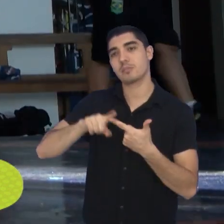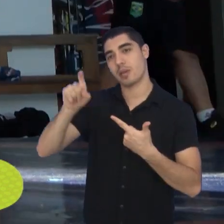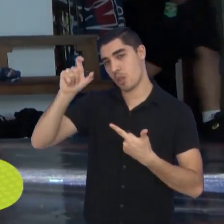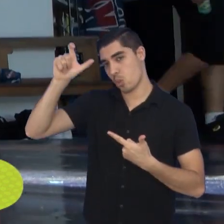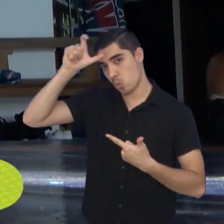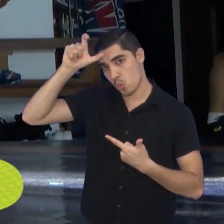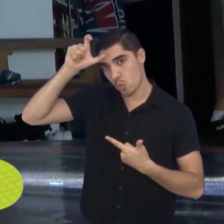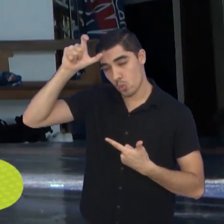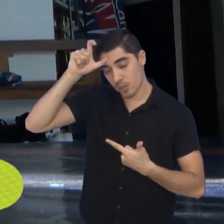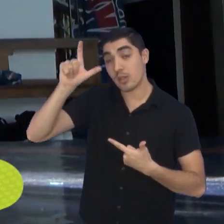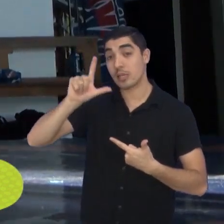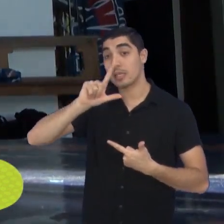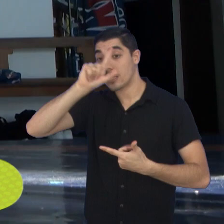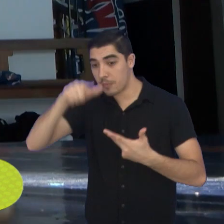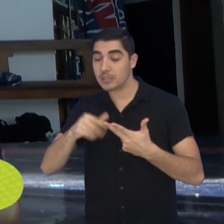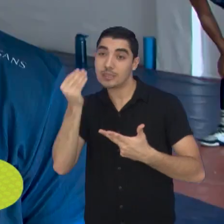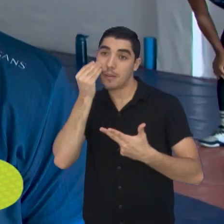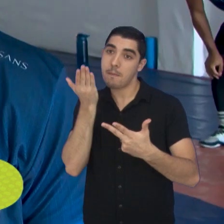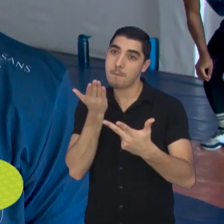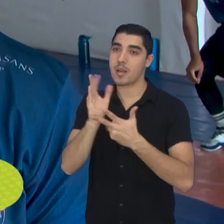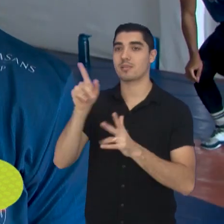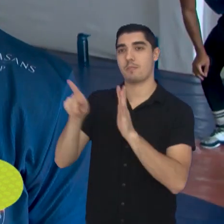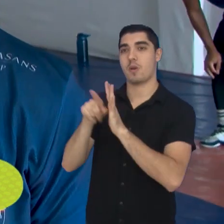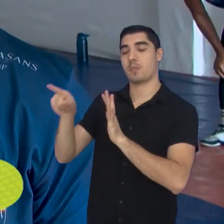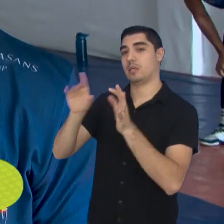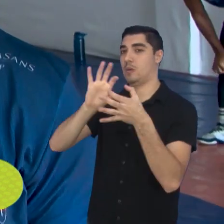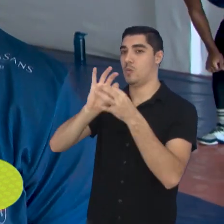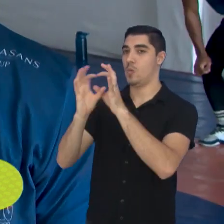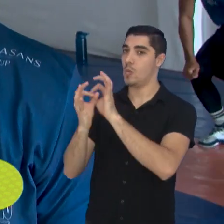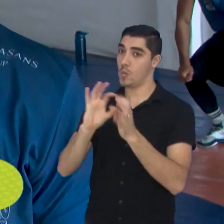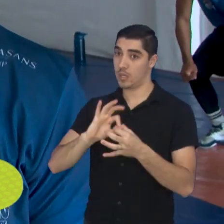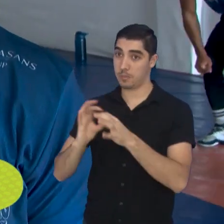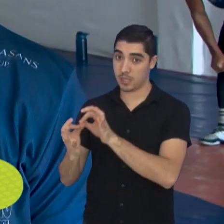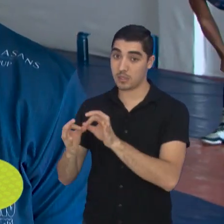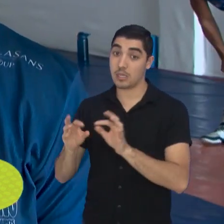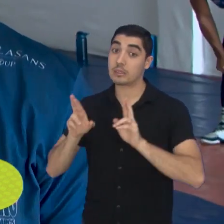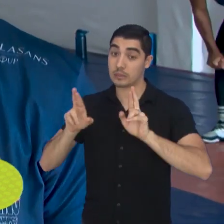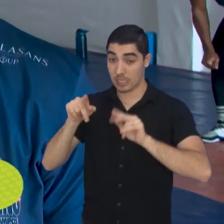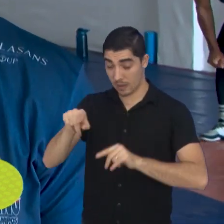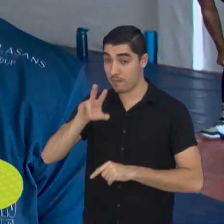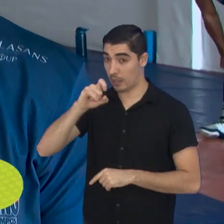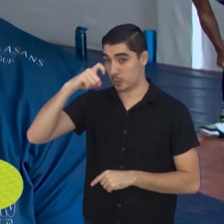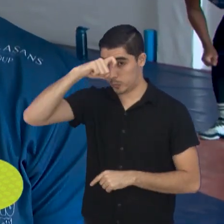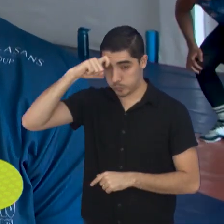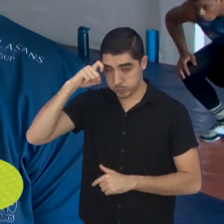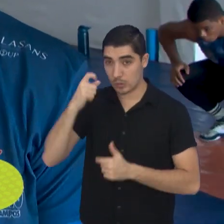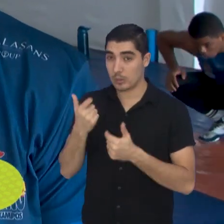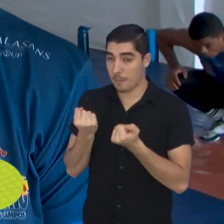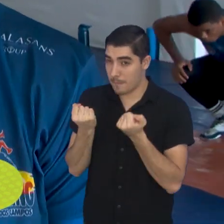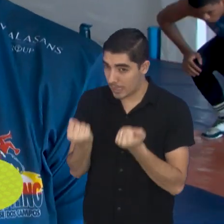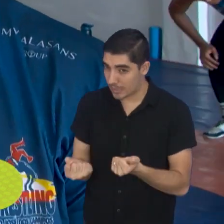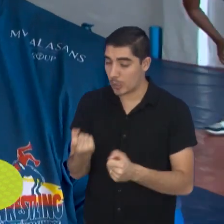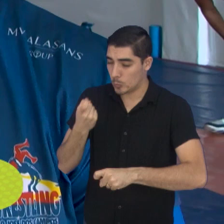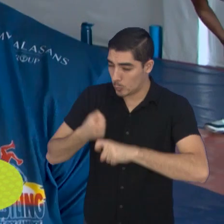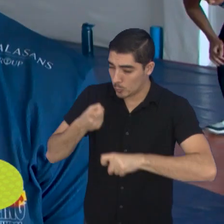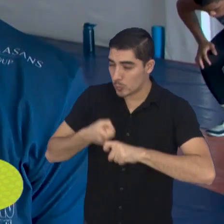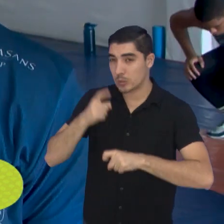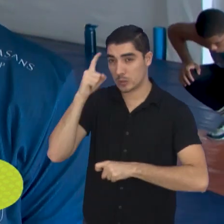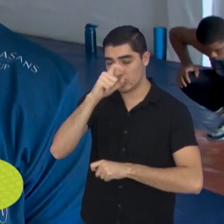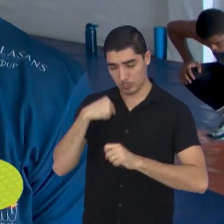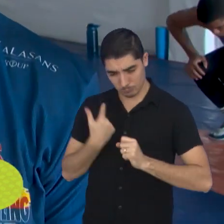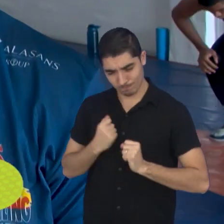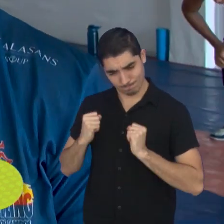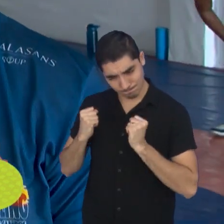já competir lá por essa vaga olímpica. Então, acredito que vai ser uma etapa aí bem dura, bastante pesada aí, já visando